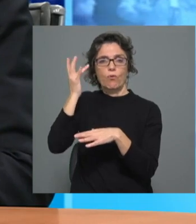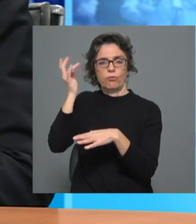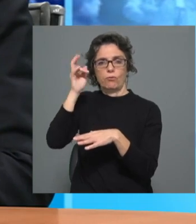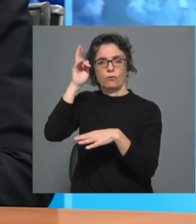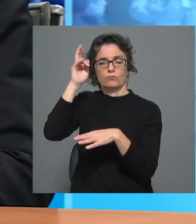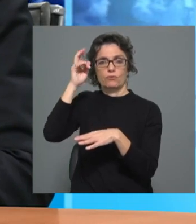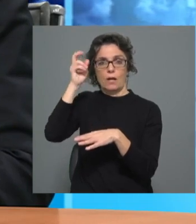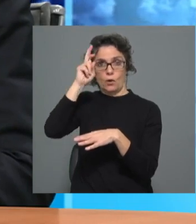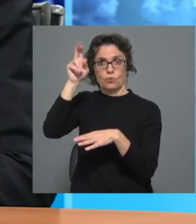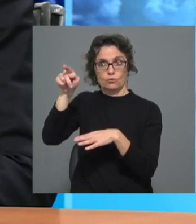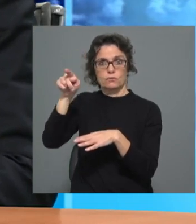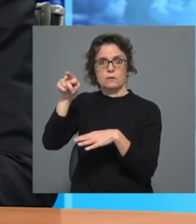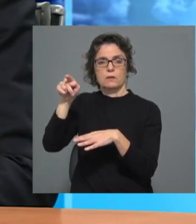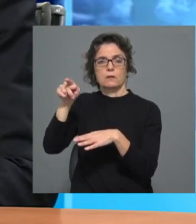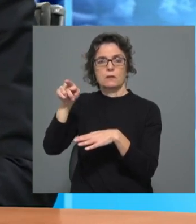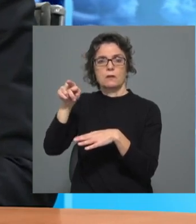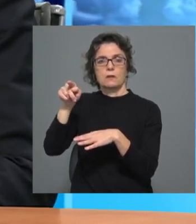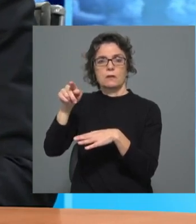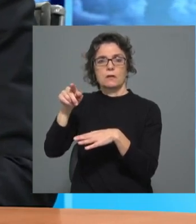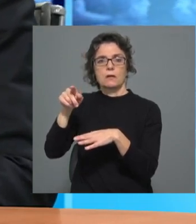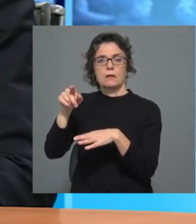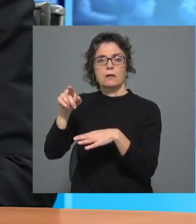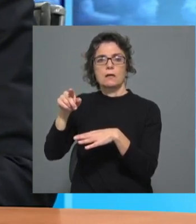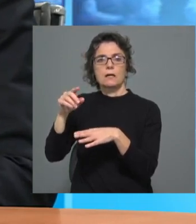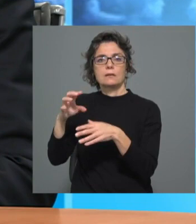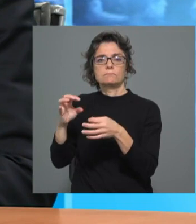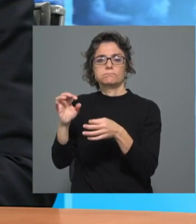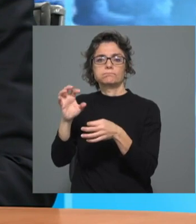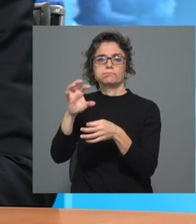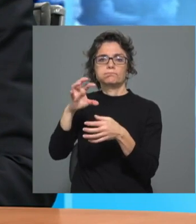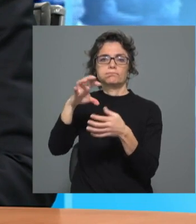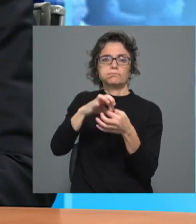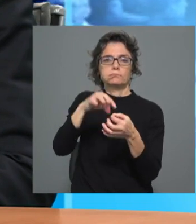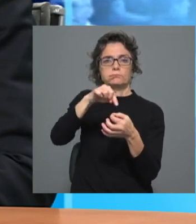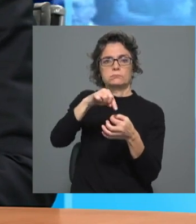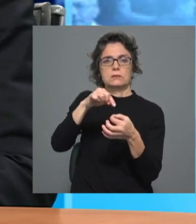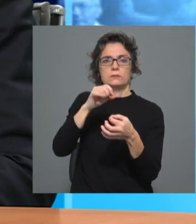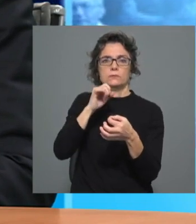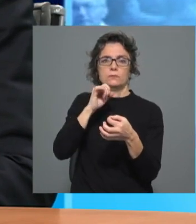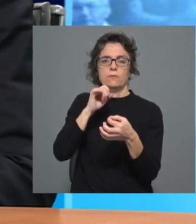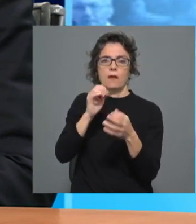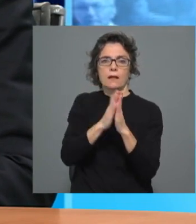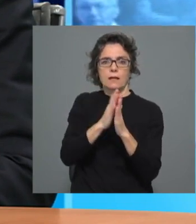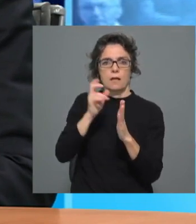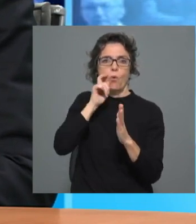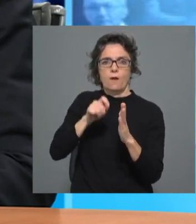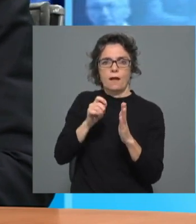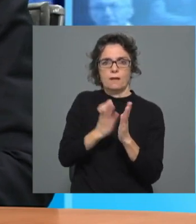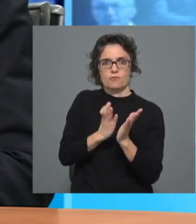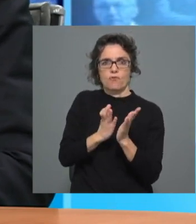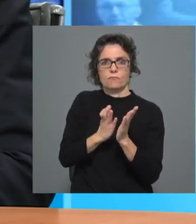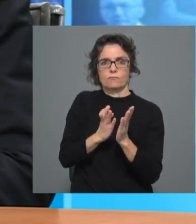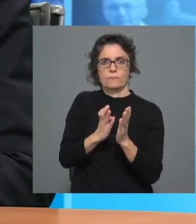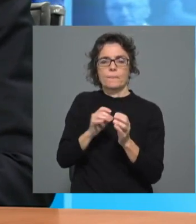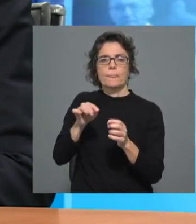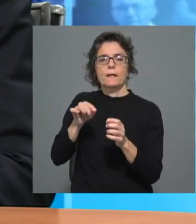começaram a ligar-se à Igreja Autocéfala da Ucrânia e, portanto, também a